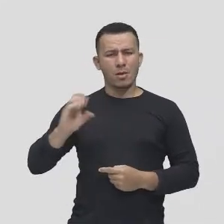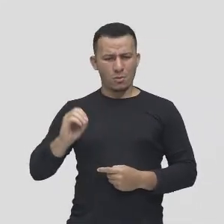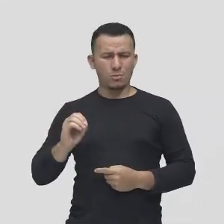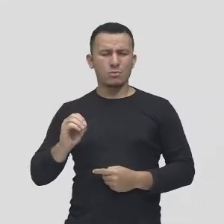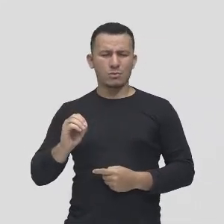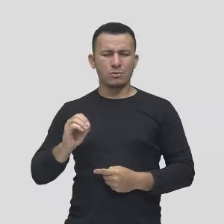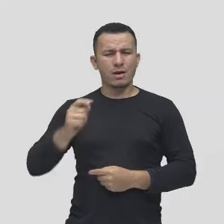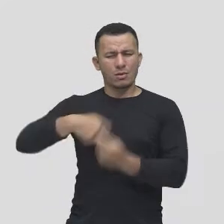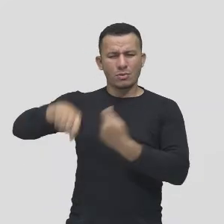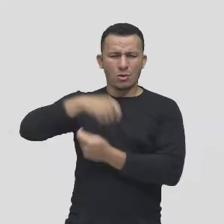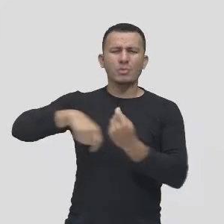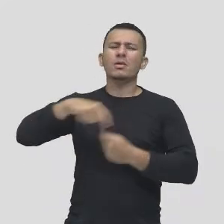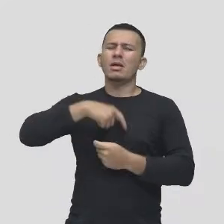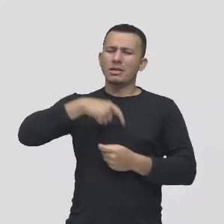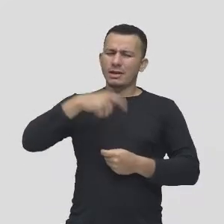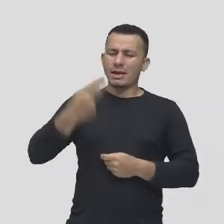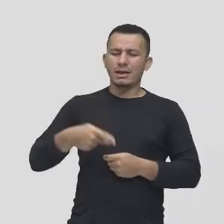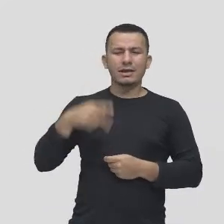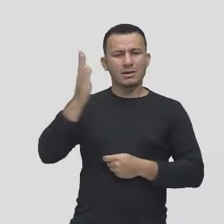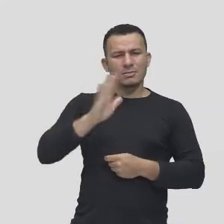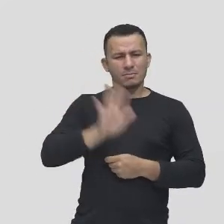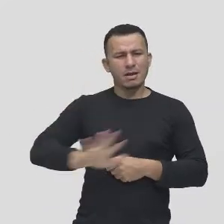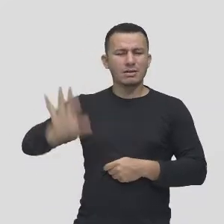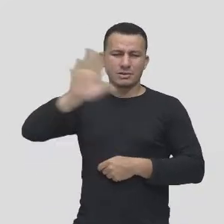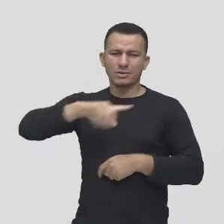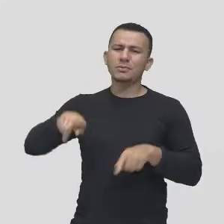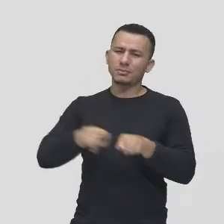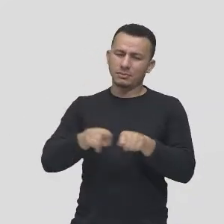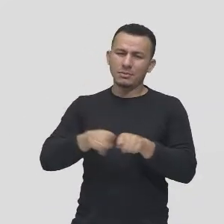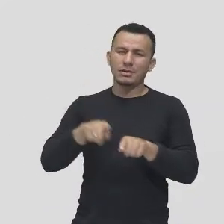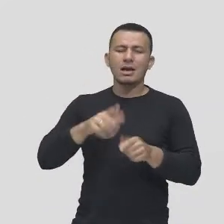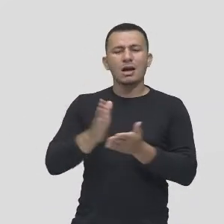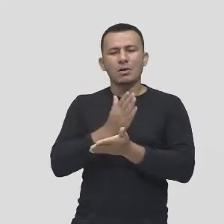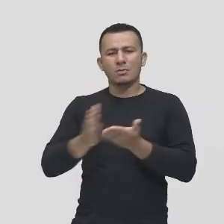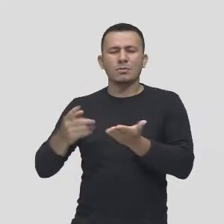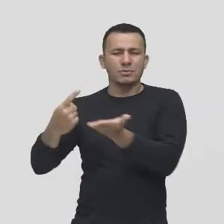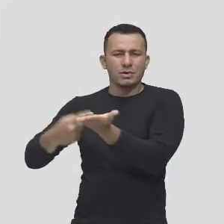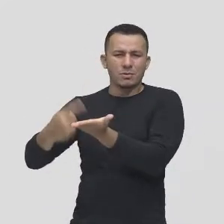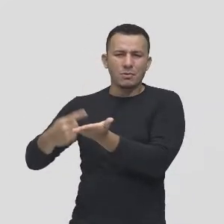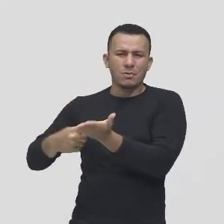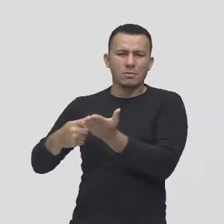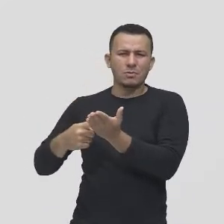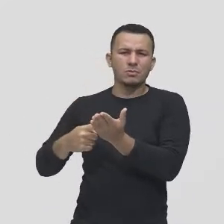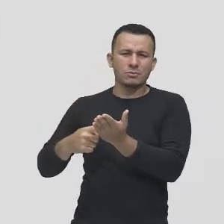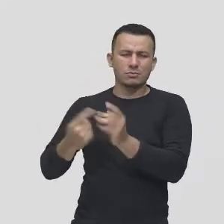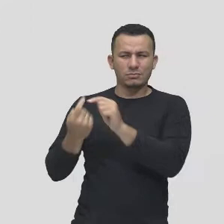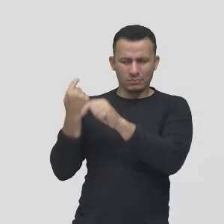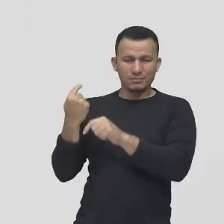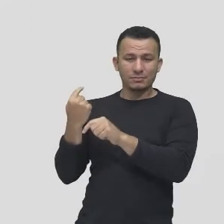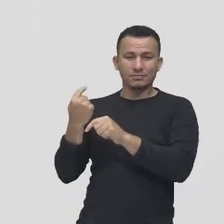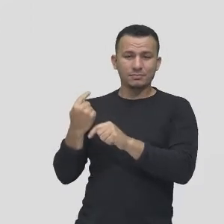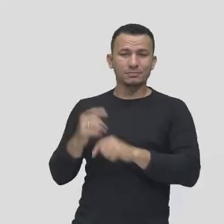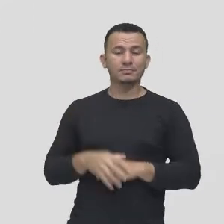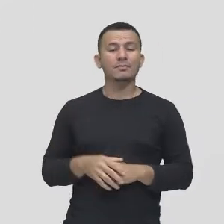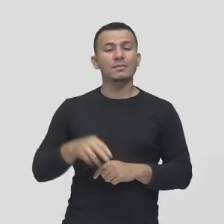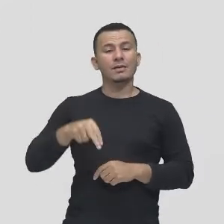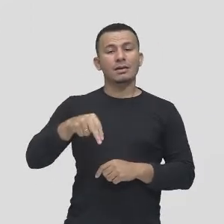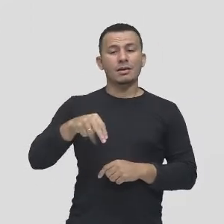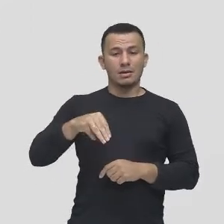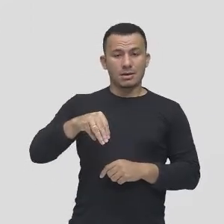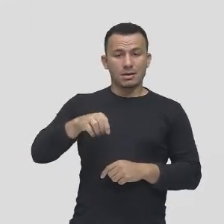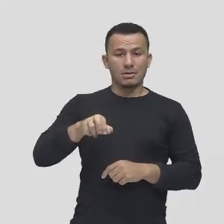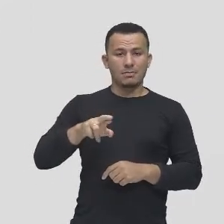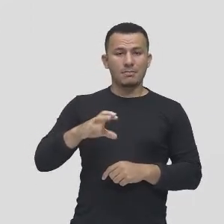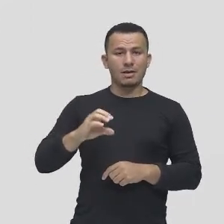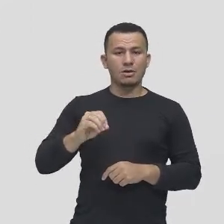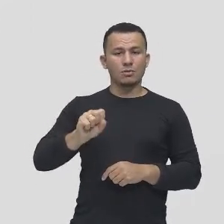Europeia, Mercosul, aqui no Brasil, aqui com o Brasil, né? Pelo menos até há pouco tempo atrás, né? O Mercosul está balançando um